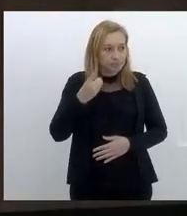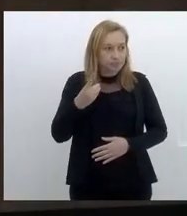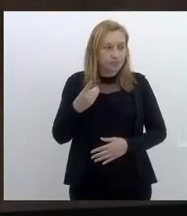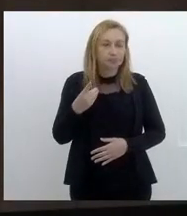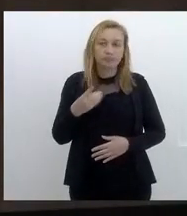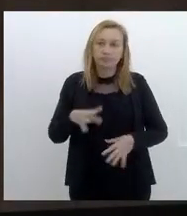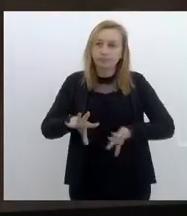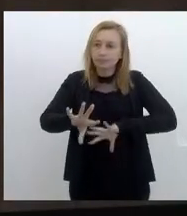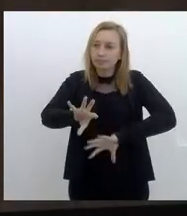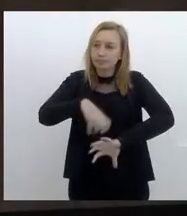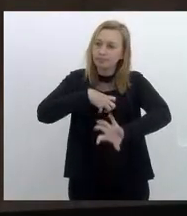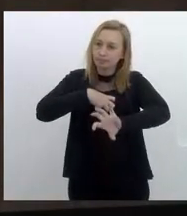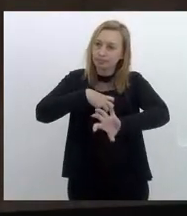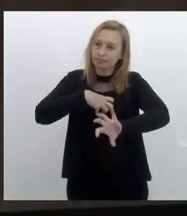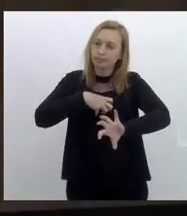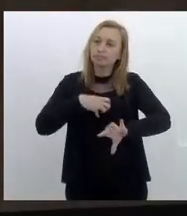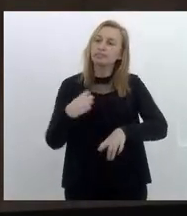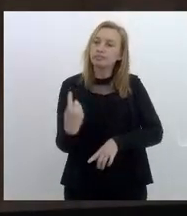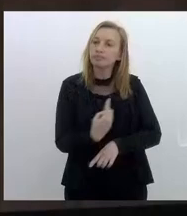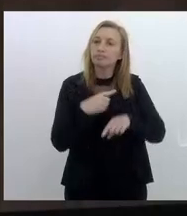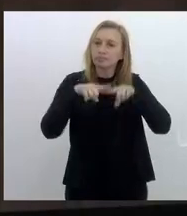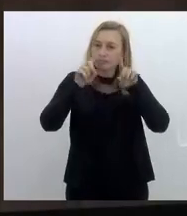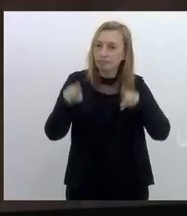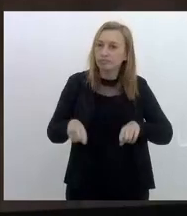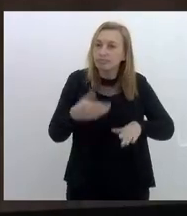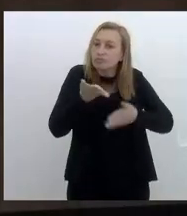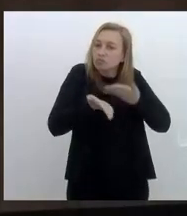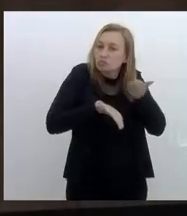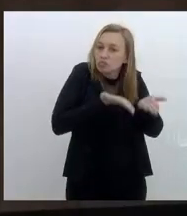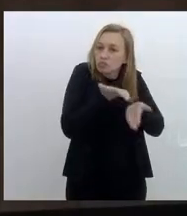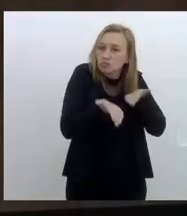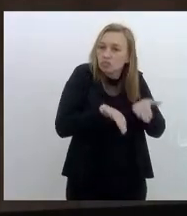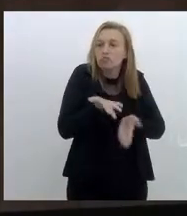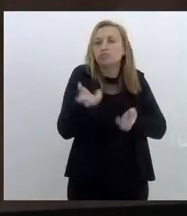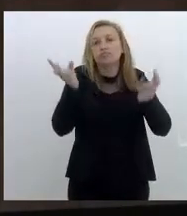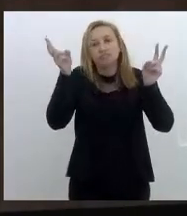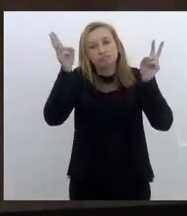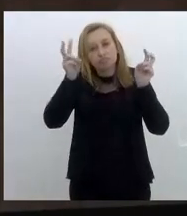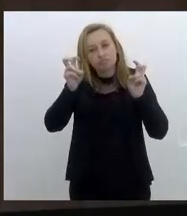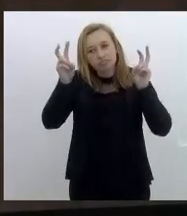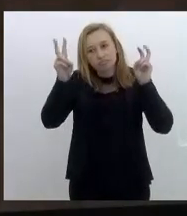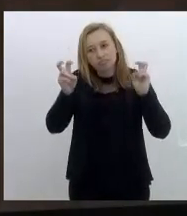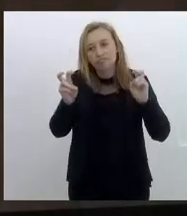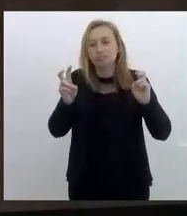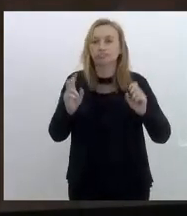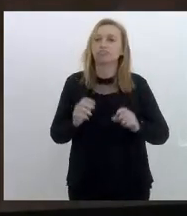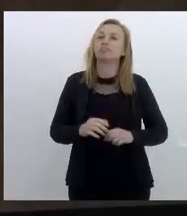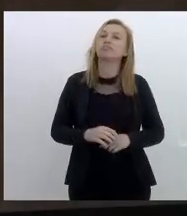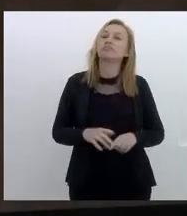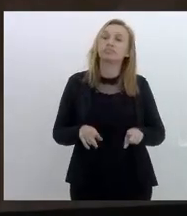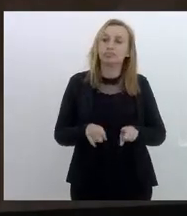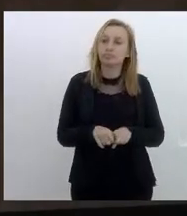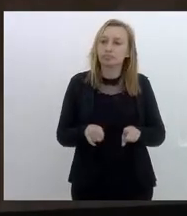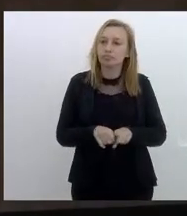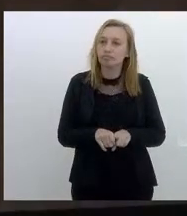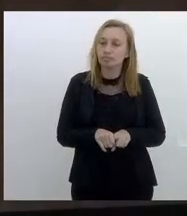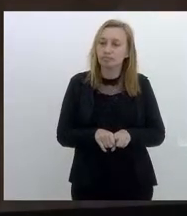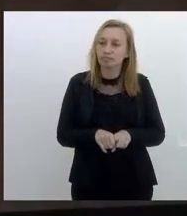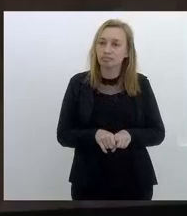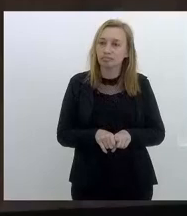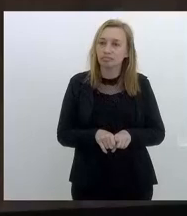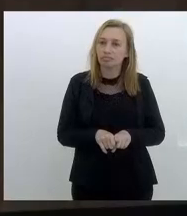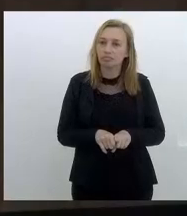empatia com servidores cuidado com essa matéria e também não deixa